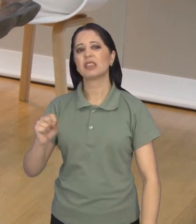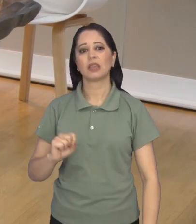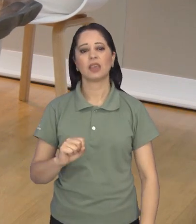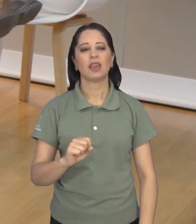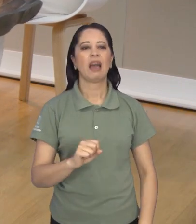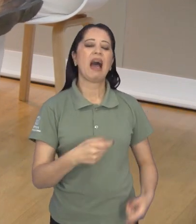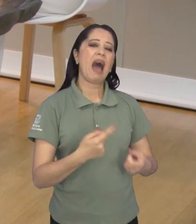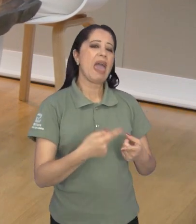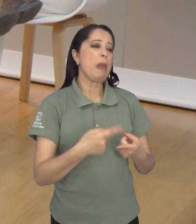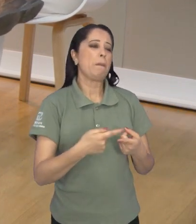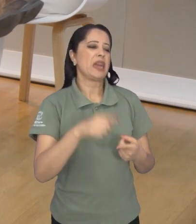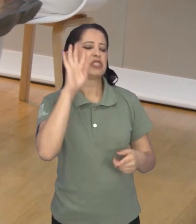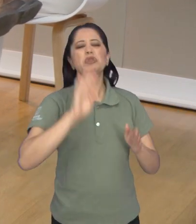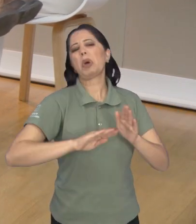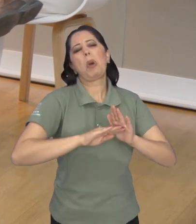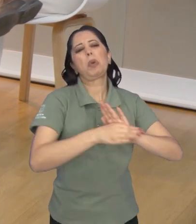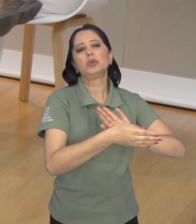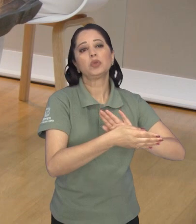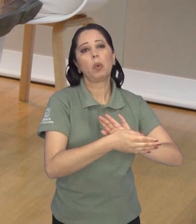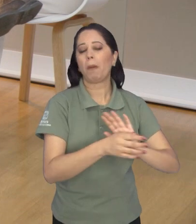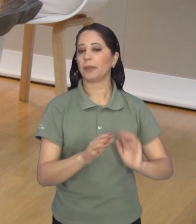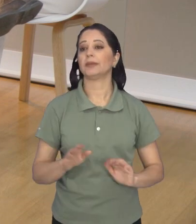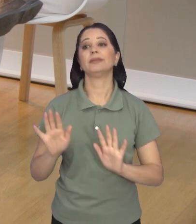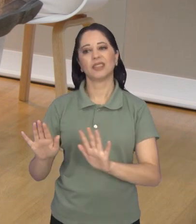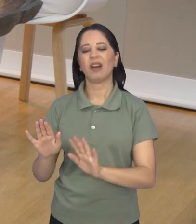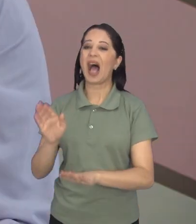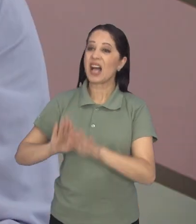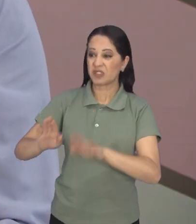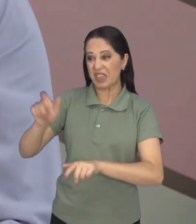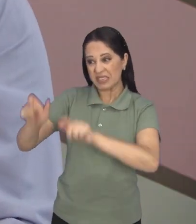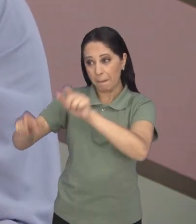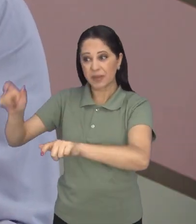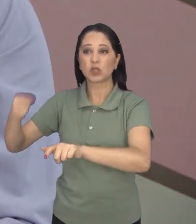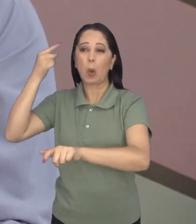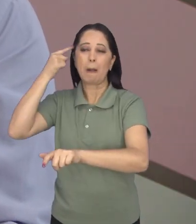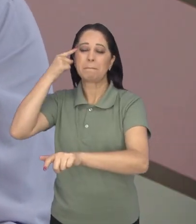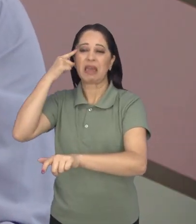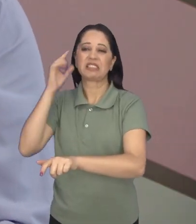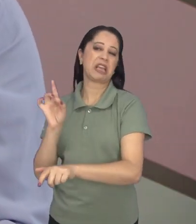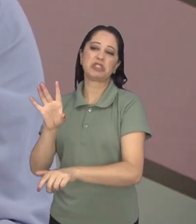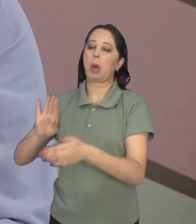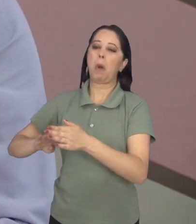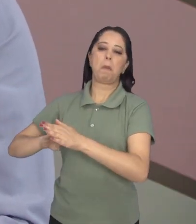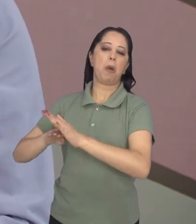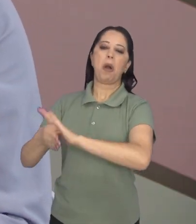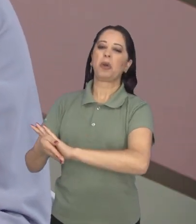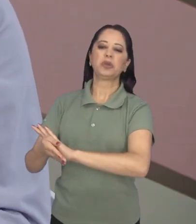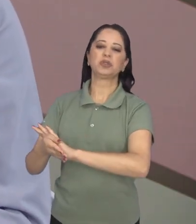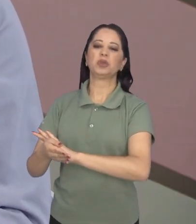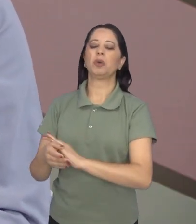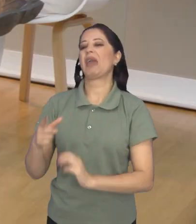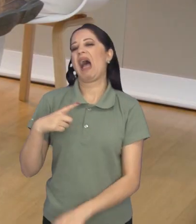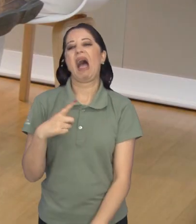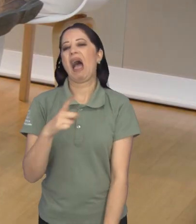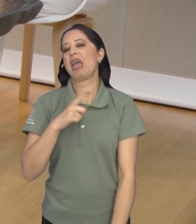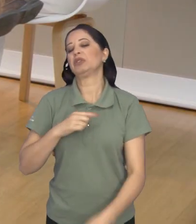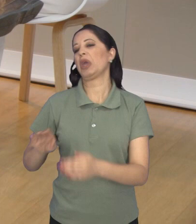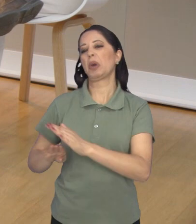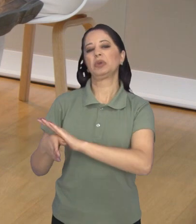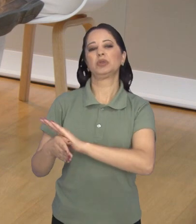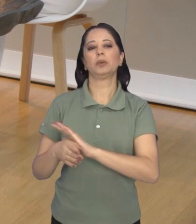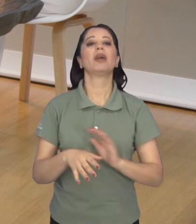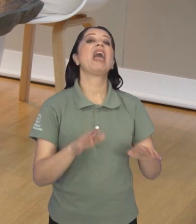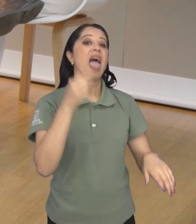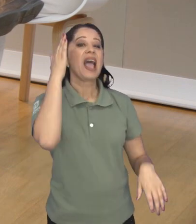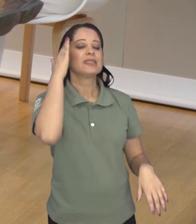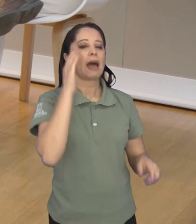uma mania? Você pode falar como uma mania. A maioria das pessoas chega como esse relato, né? Quando vai se queixar, fala, eu tenho uma mania de fazer